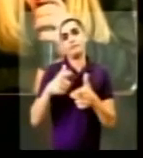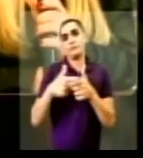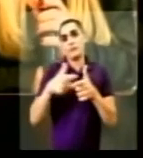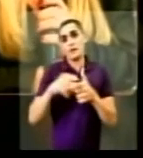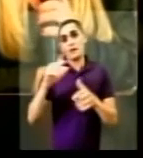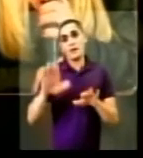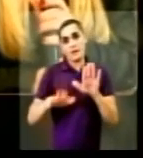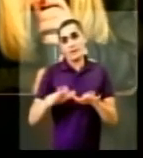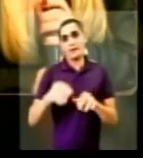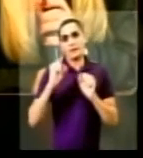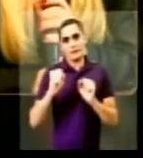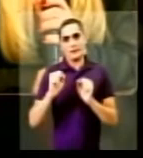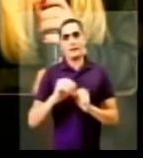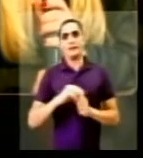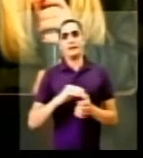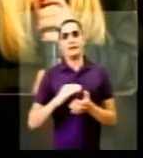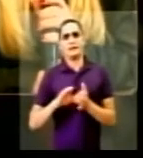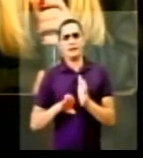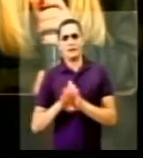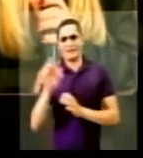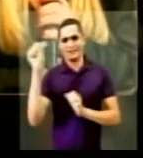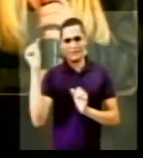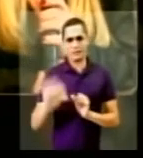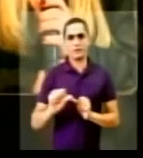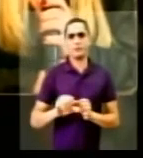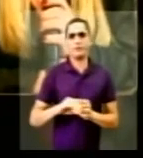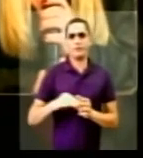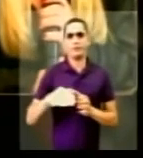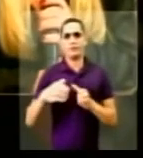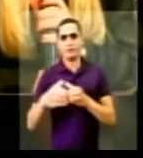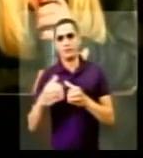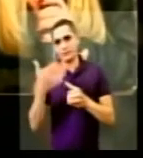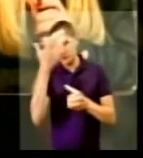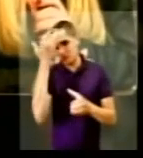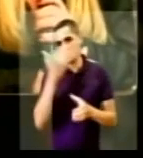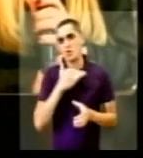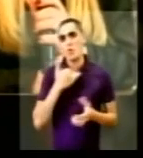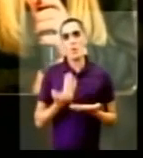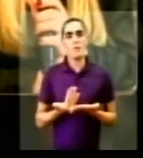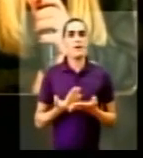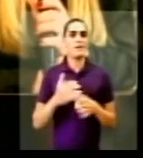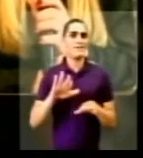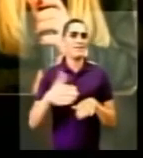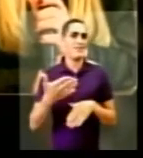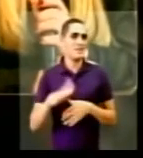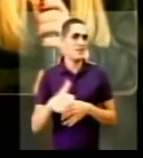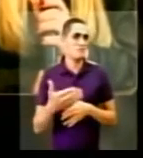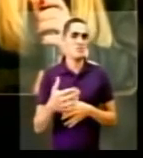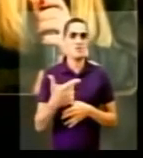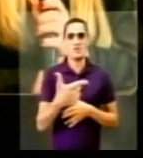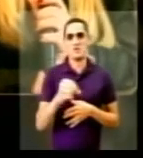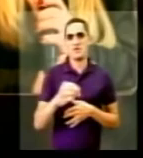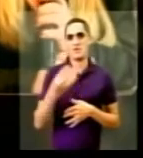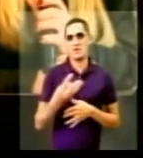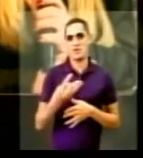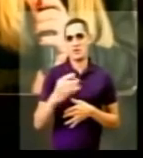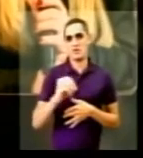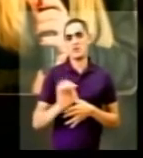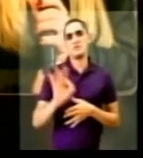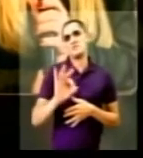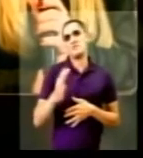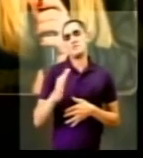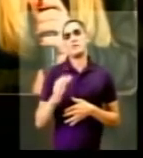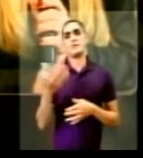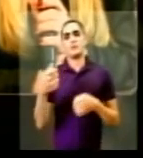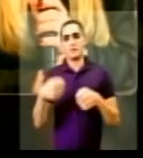a gravidade e esses casos de gravidade, um percentual em torno de 20% ou 30% acaba indo para a UTI e esse percentual